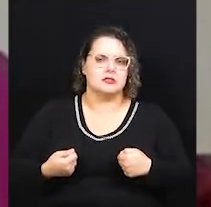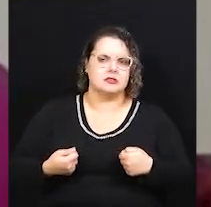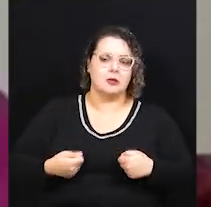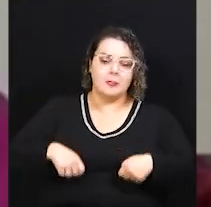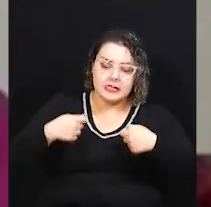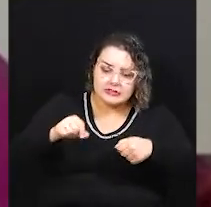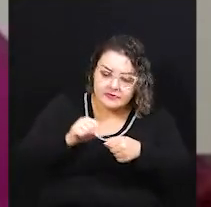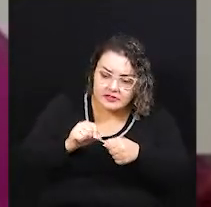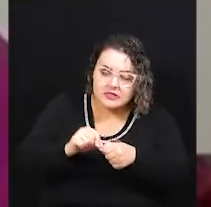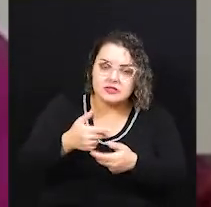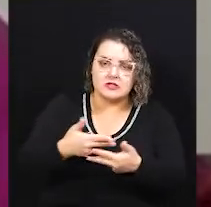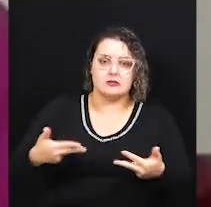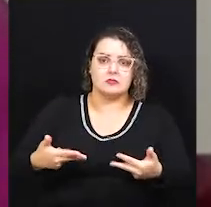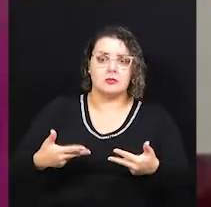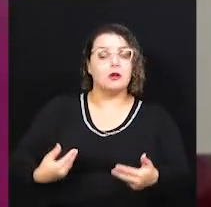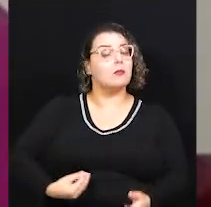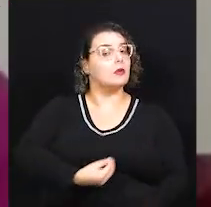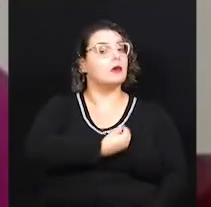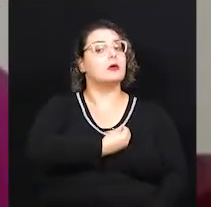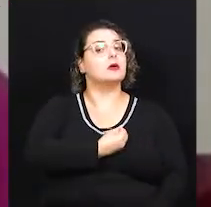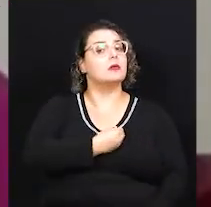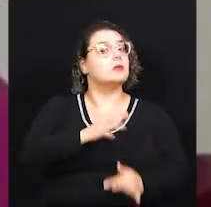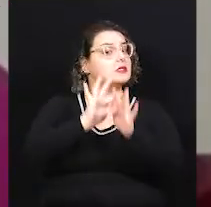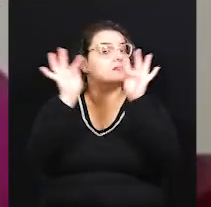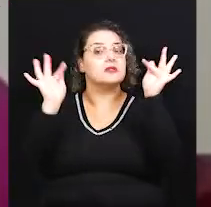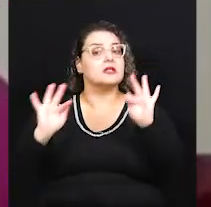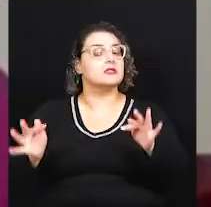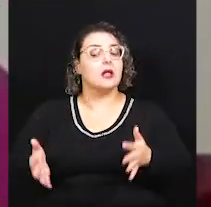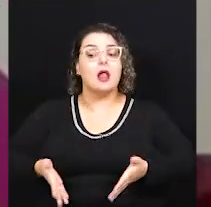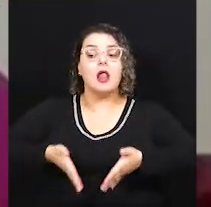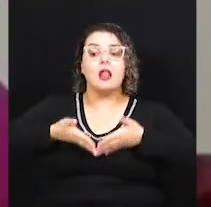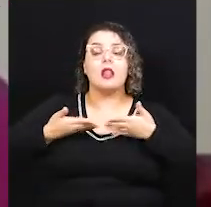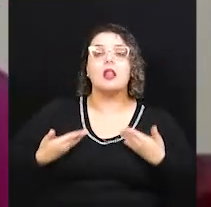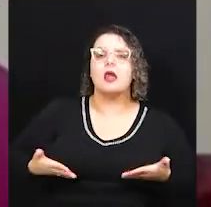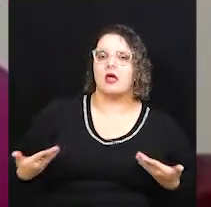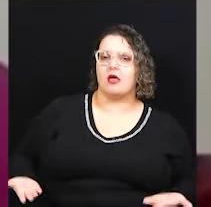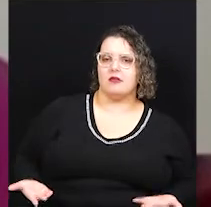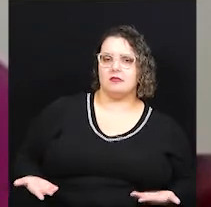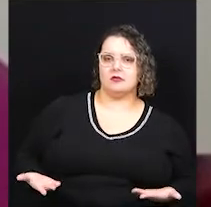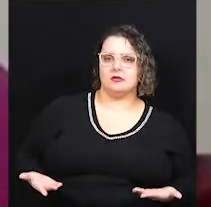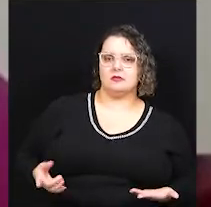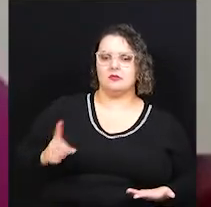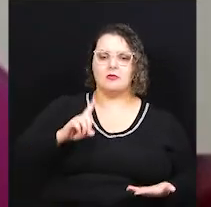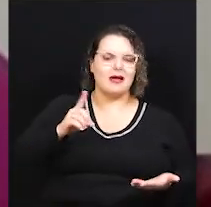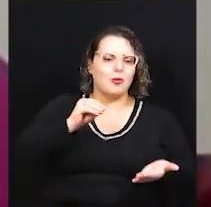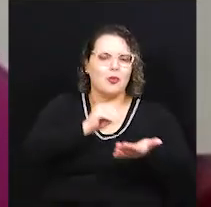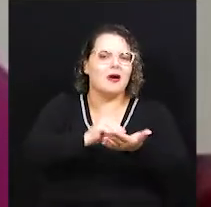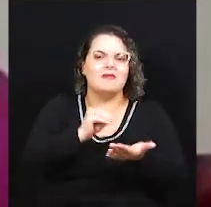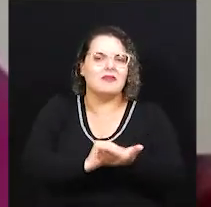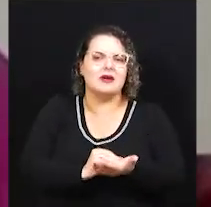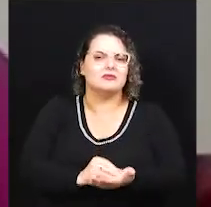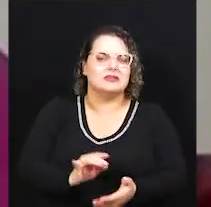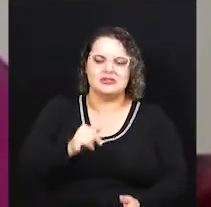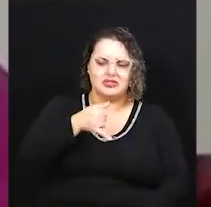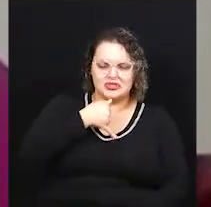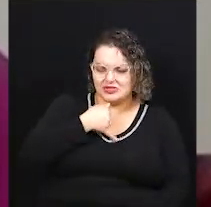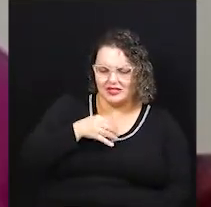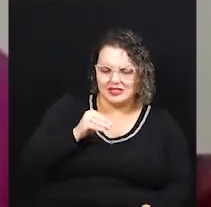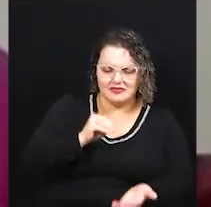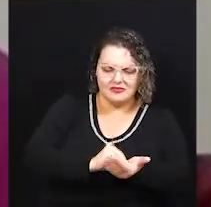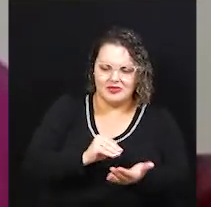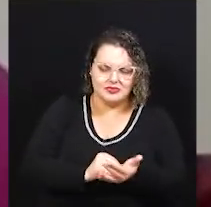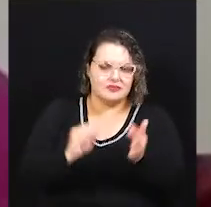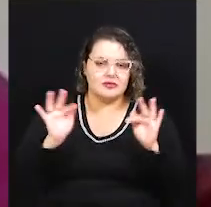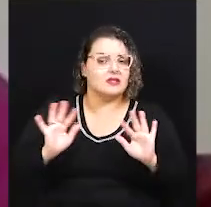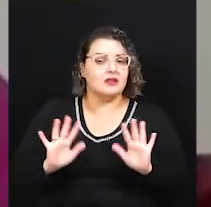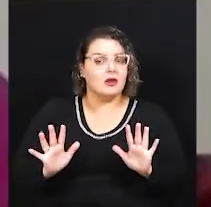preciso fazer isso, para que a gente tenha uma vida mais feliz. Mas quando eu digo feliz, não é com ausência de tristeza, infelicidade, não. Isso é